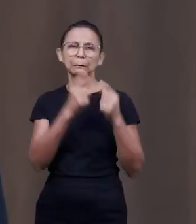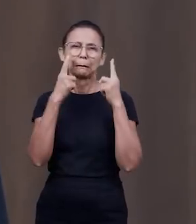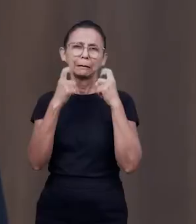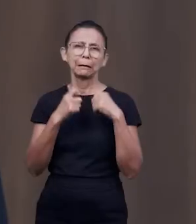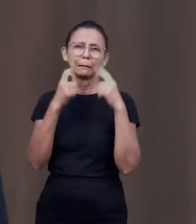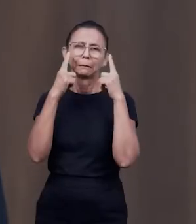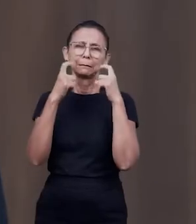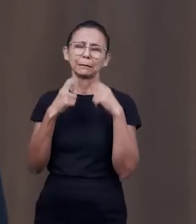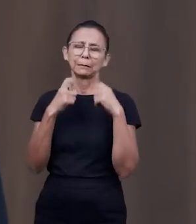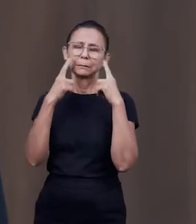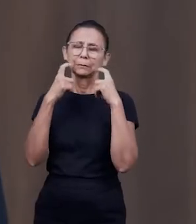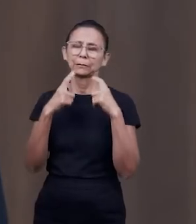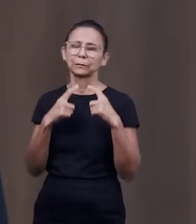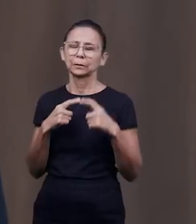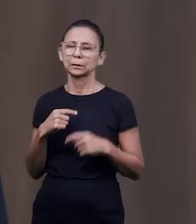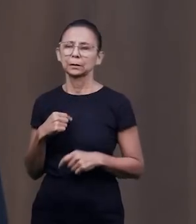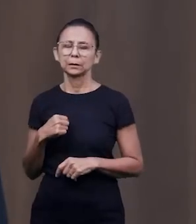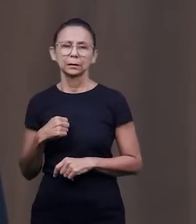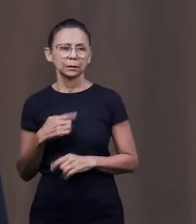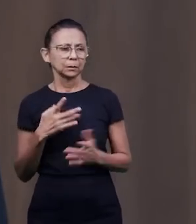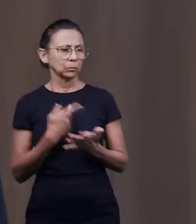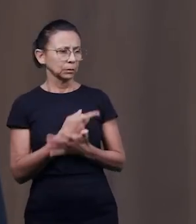Levantou e com a filha foi embora.